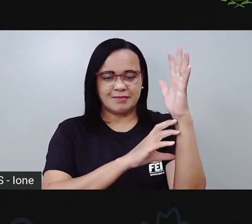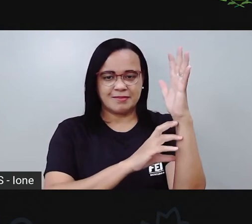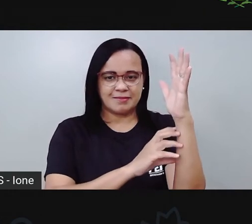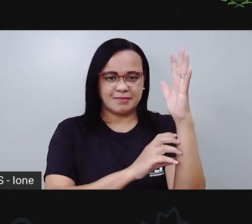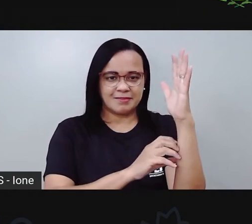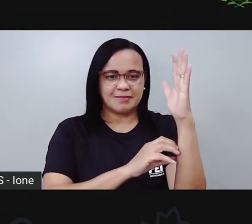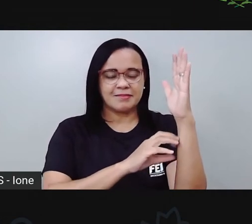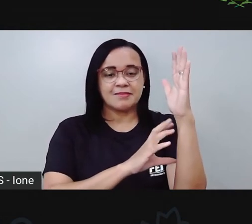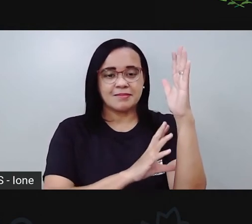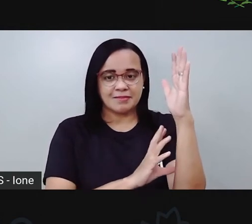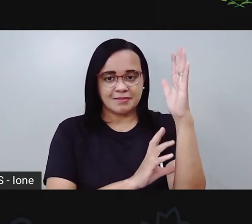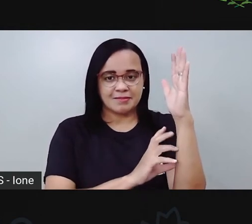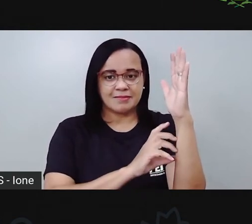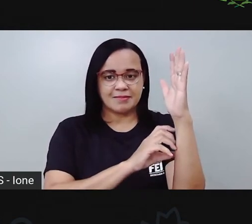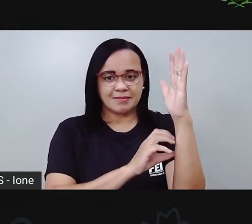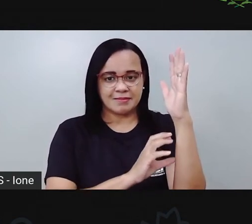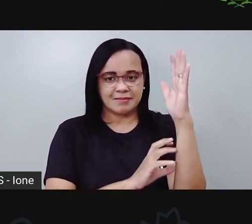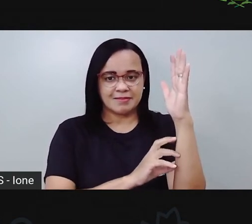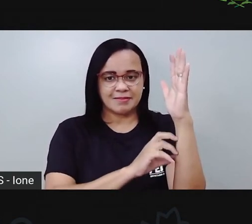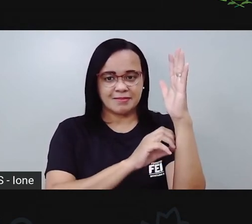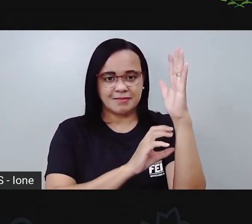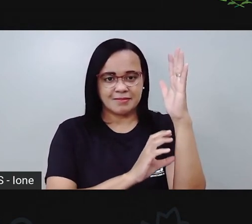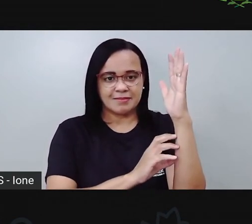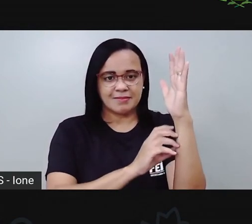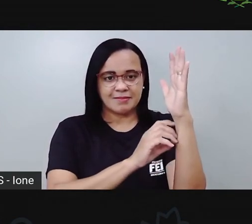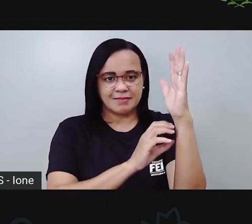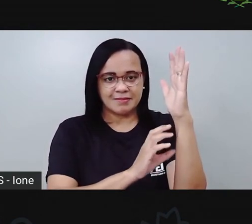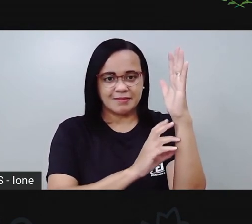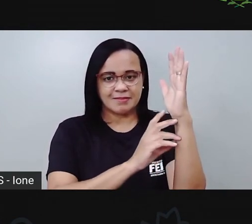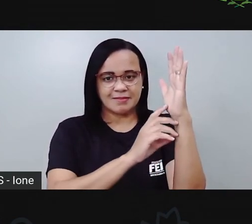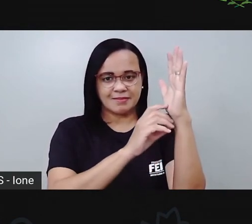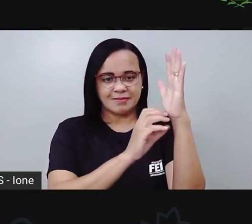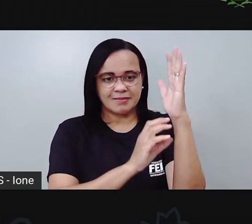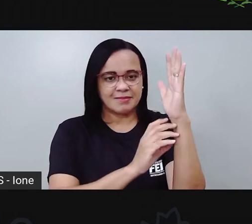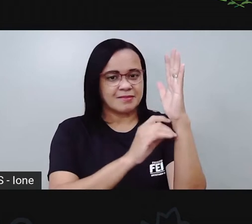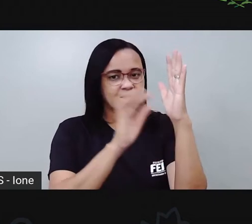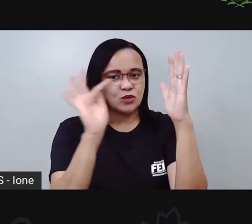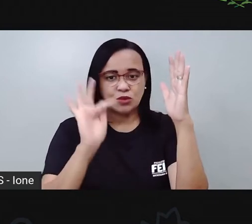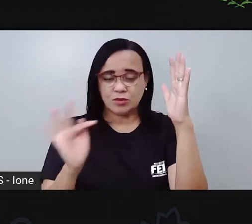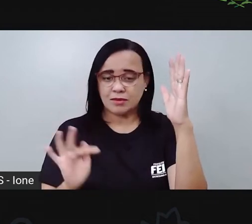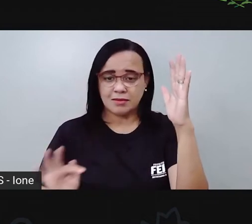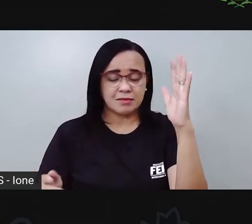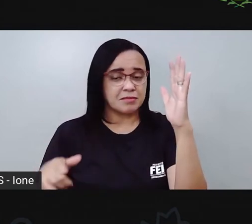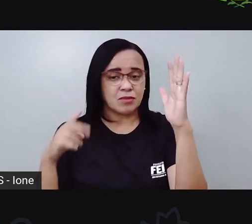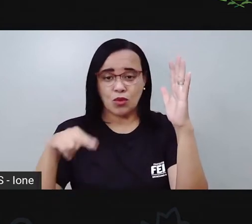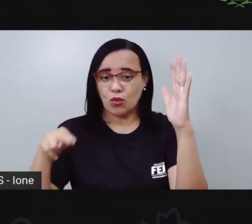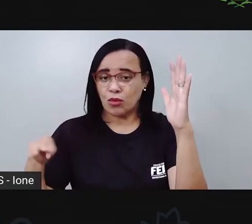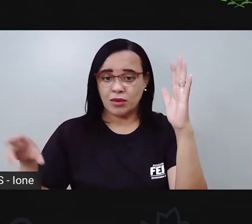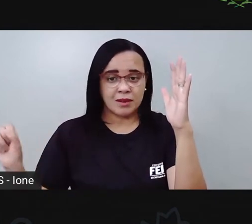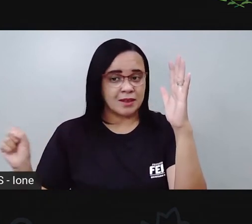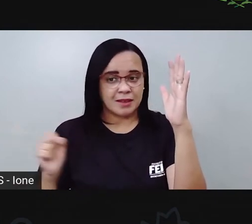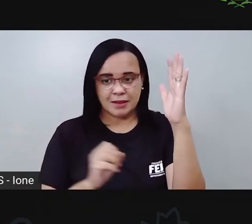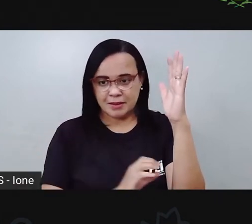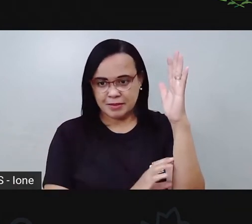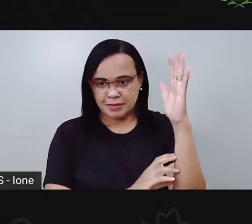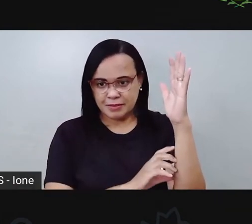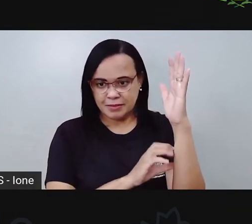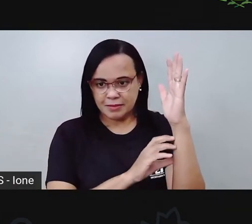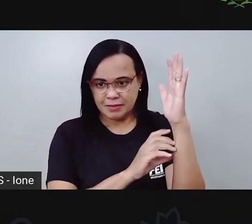parede sobe sobe sobe e nunca está contente